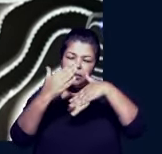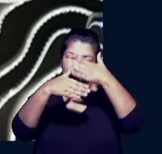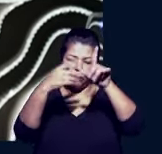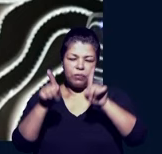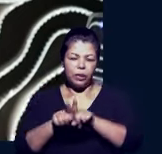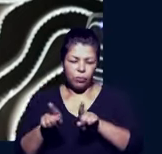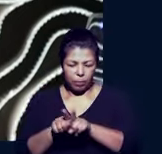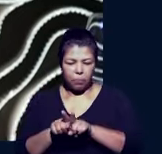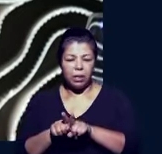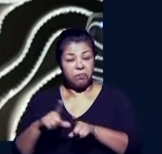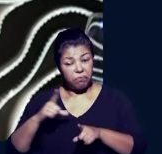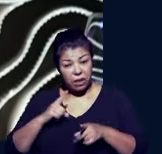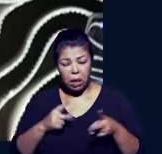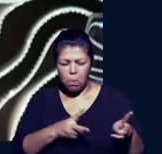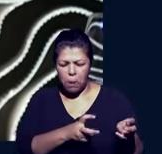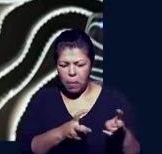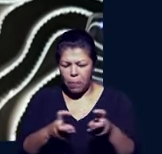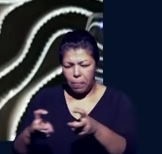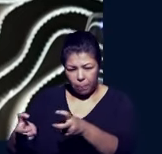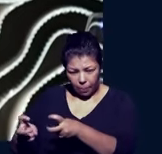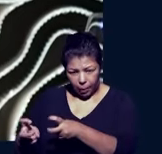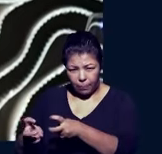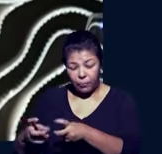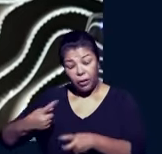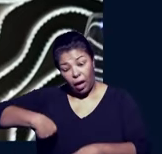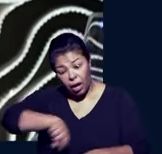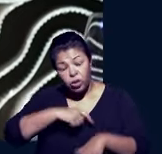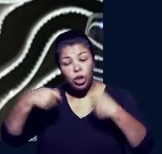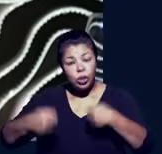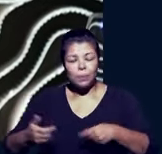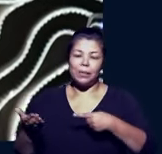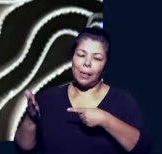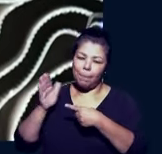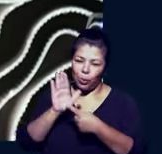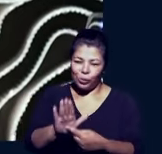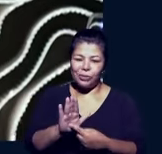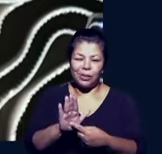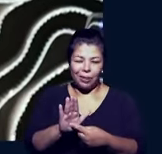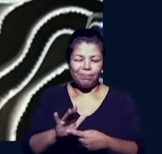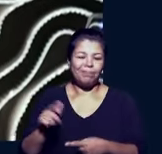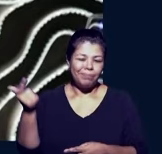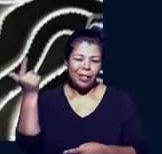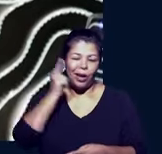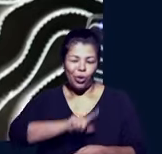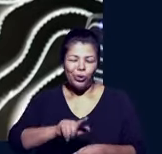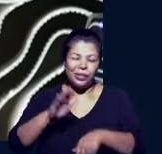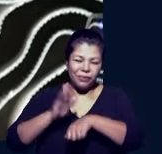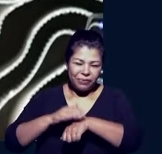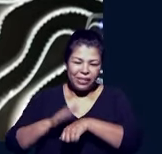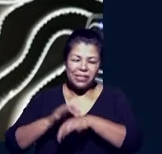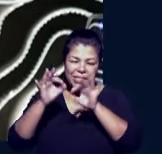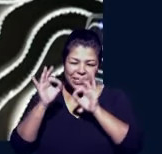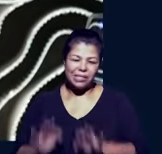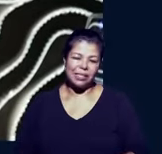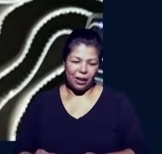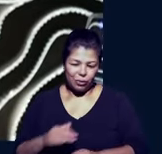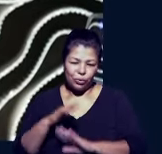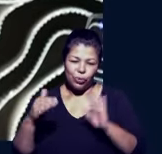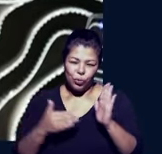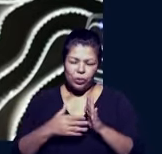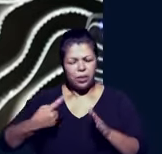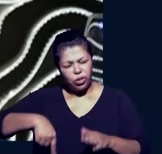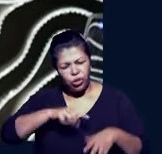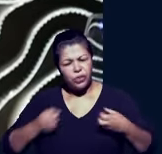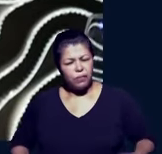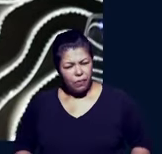drenar liquidez Ou seja a gente tem que mostrar que tá fazendo o dever de casa e o dever de casa fiscal esse negócio de flexibil a meta vamos gastar